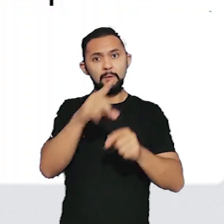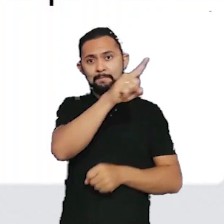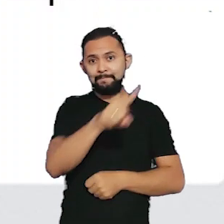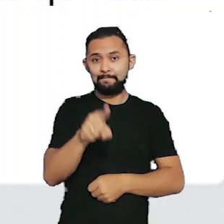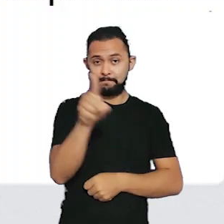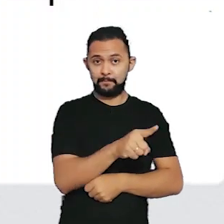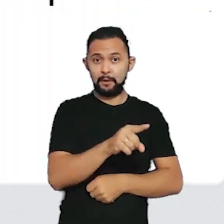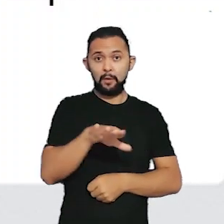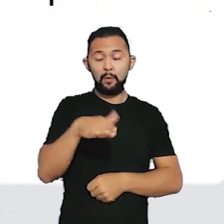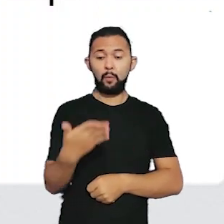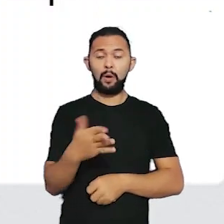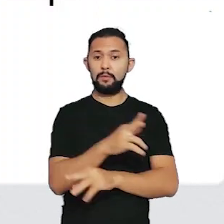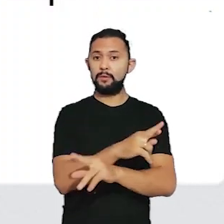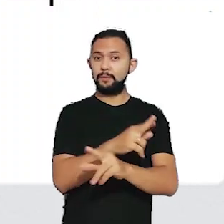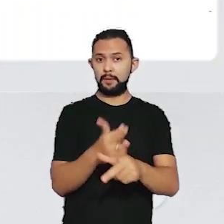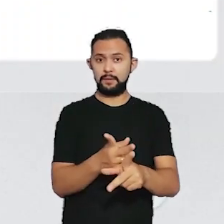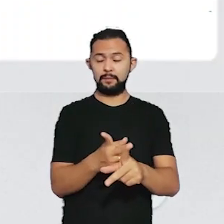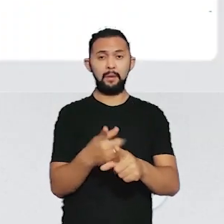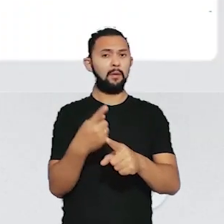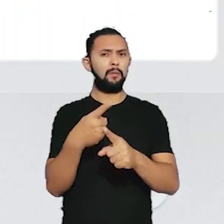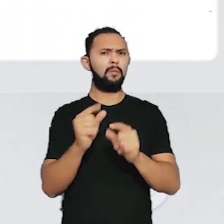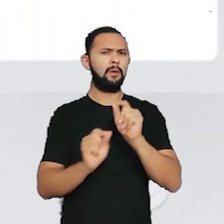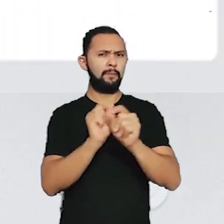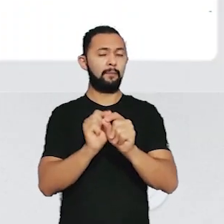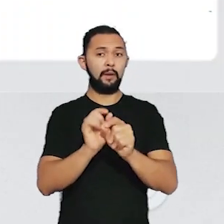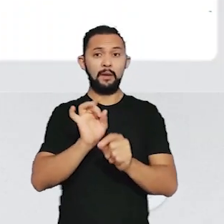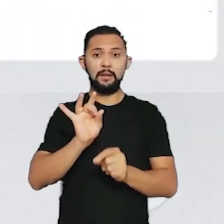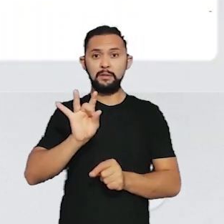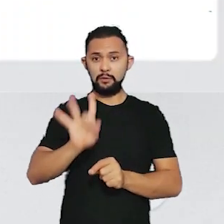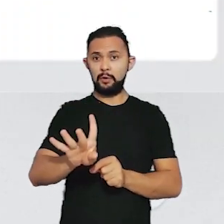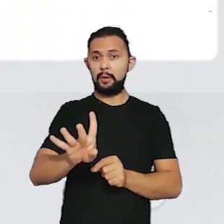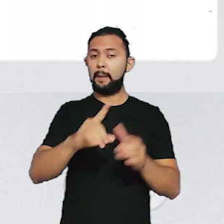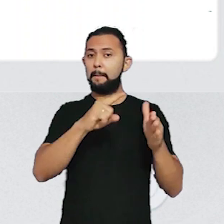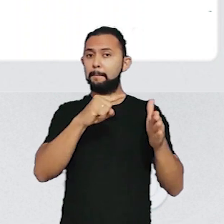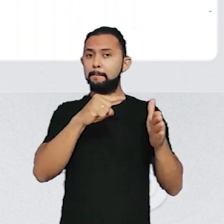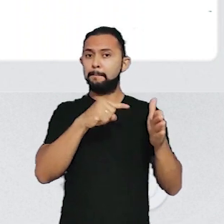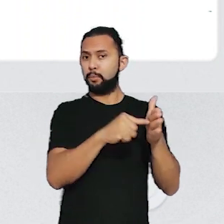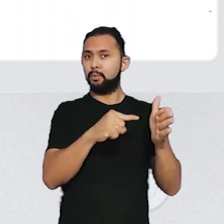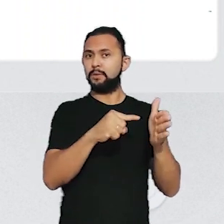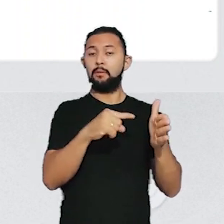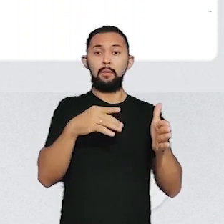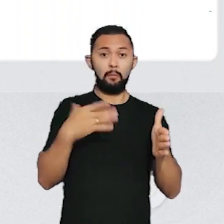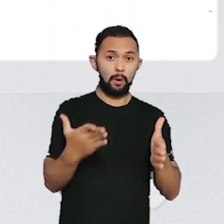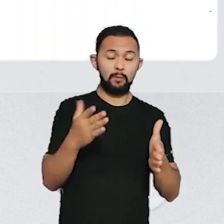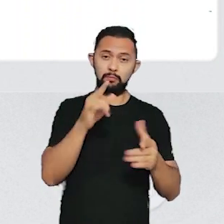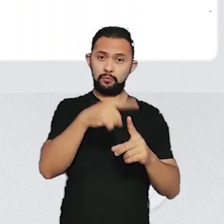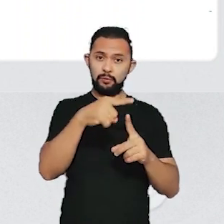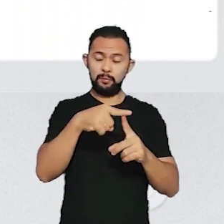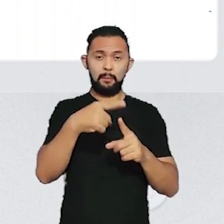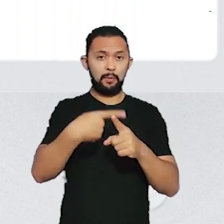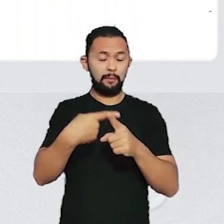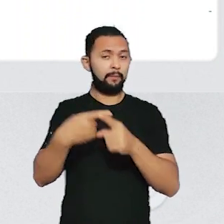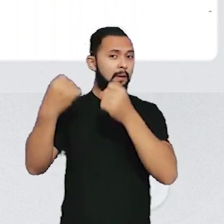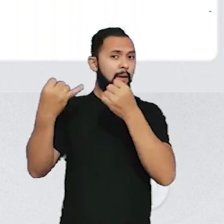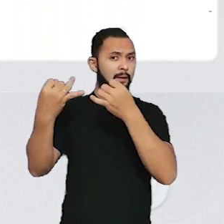restritiva. E o que vai diferenciar de uma da outra é apenas o sinal de pontuação, tá? Então, as orações